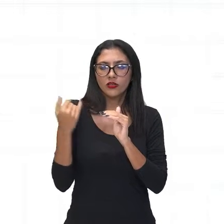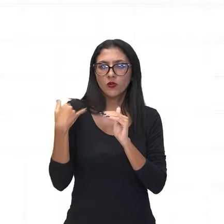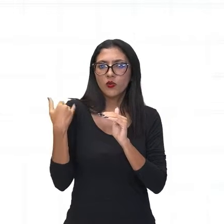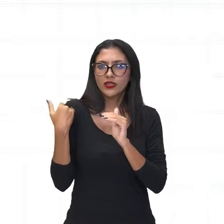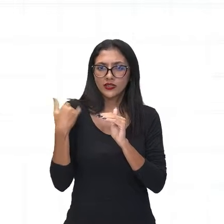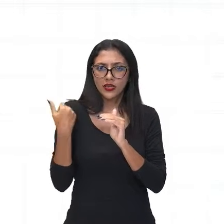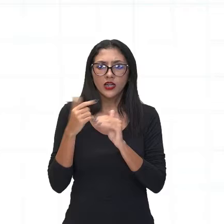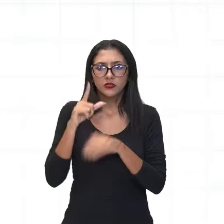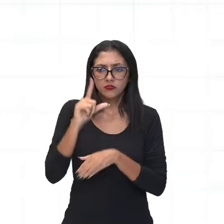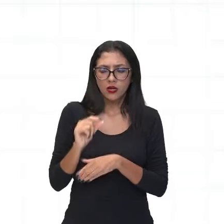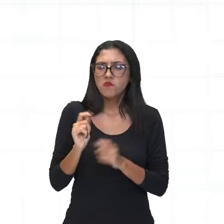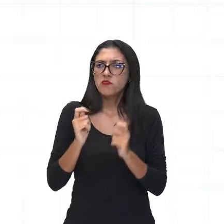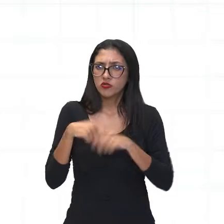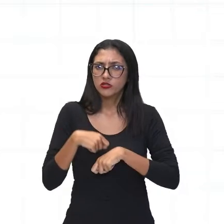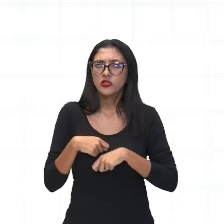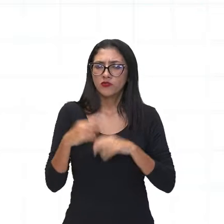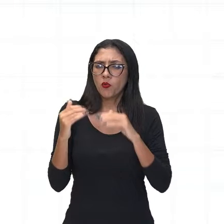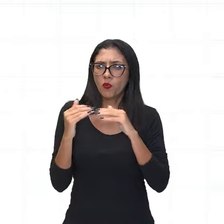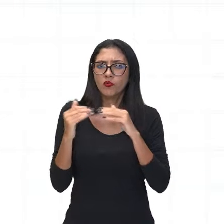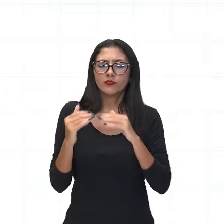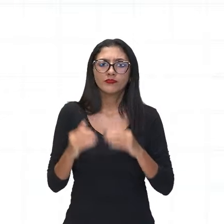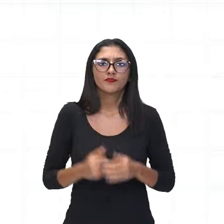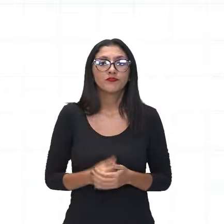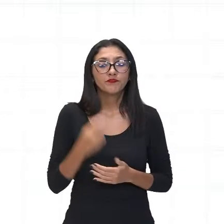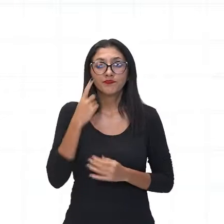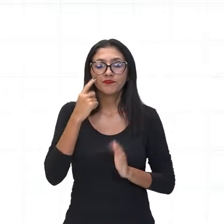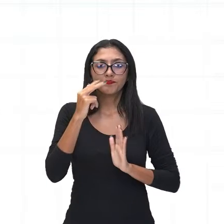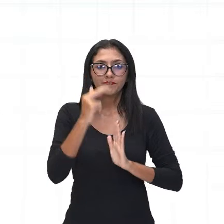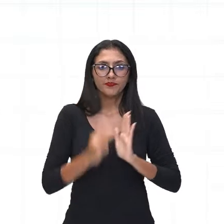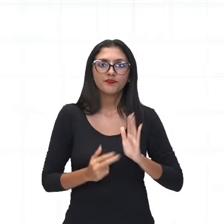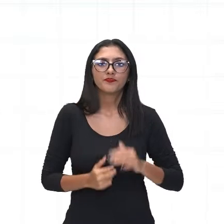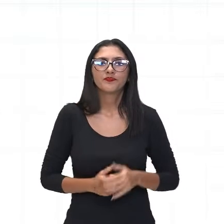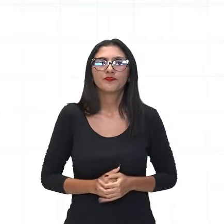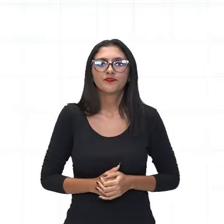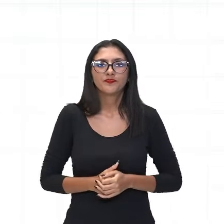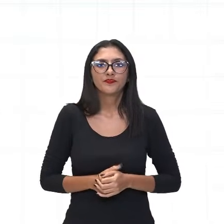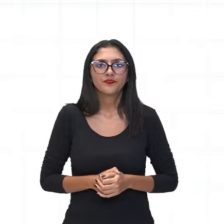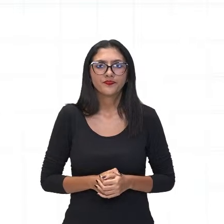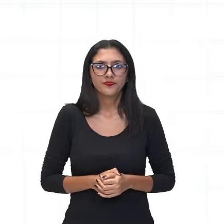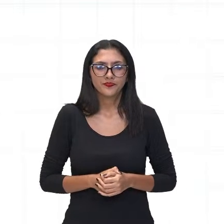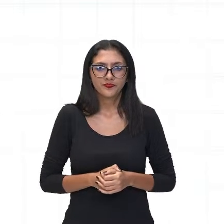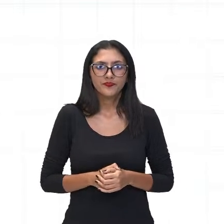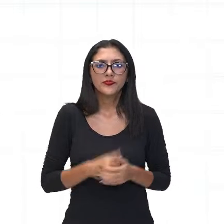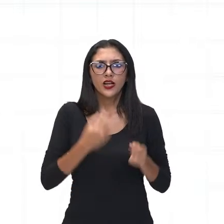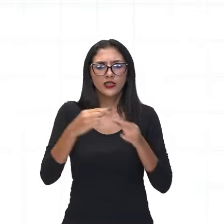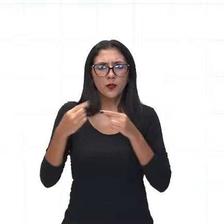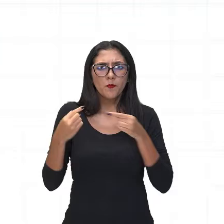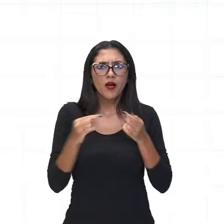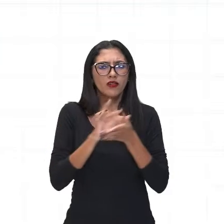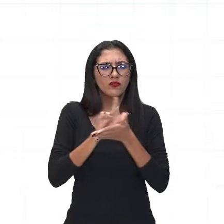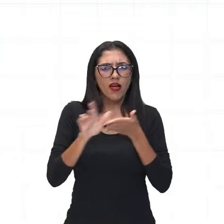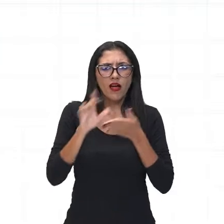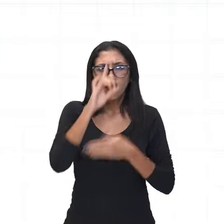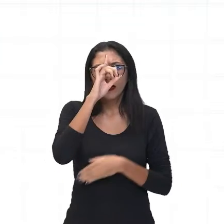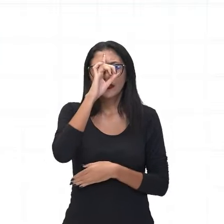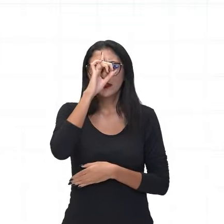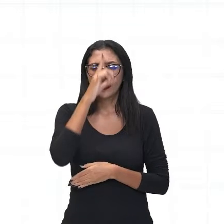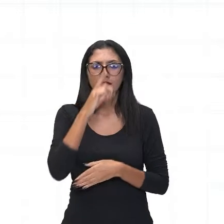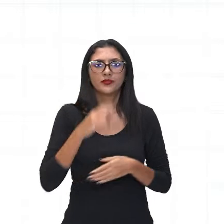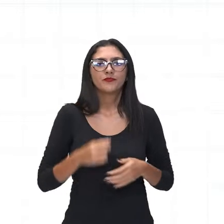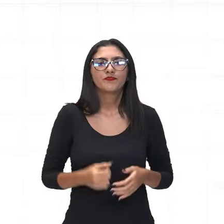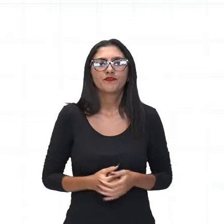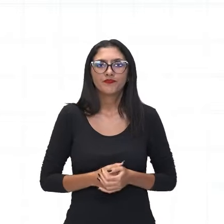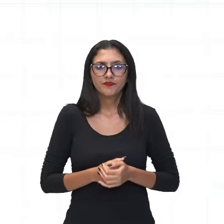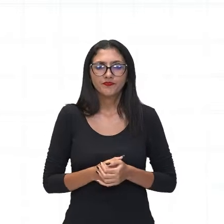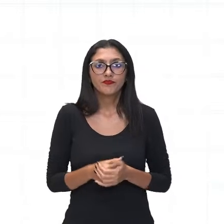da maioridade penal, ok? Então, leiam comigo. Menoridade penal. Debates de ideias. A